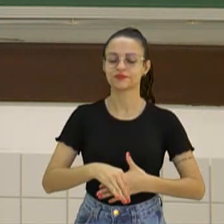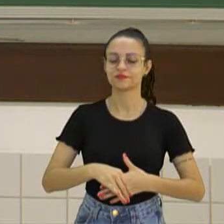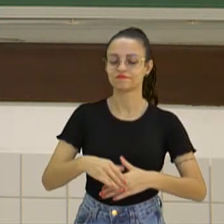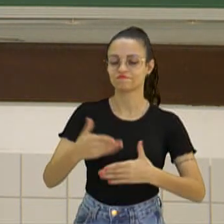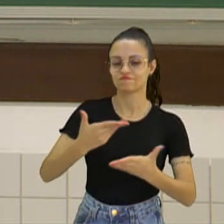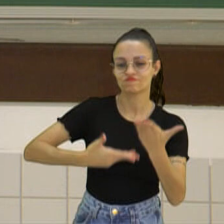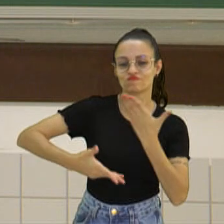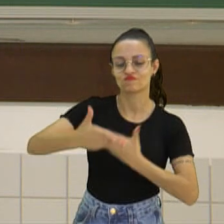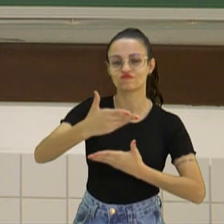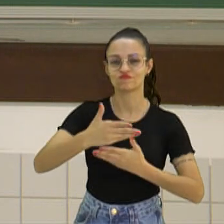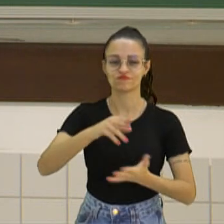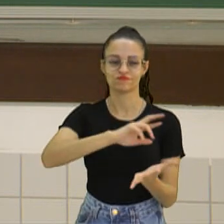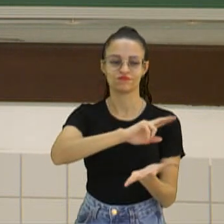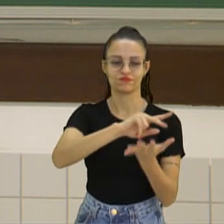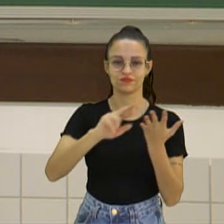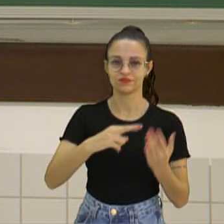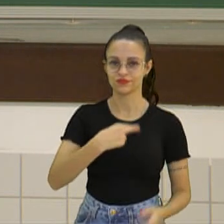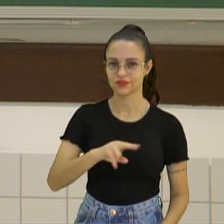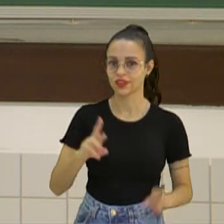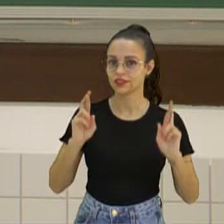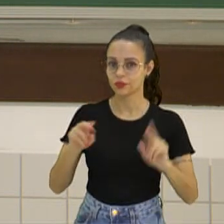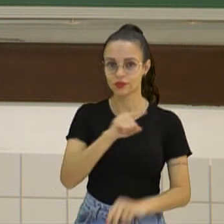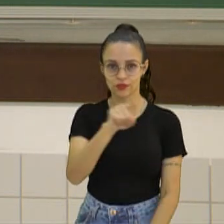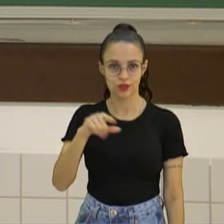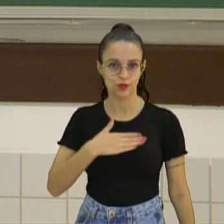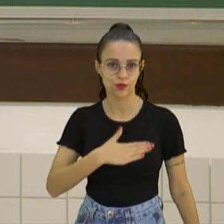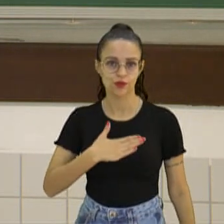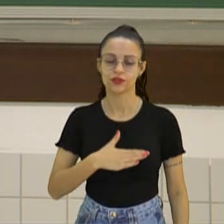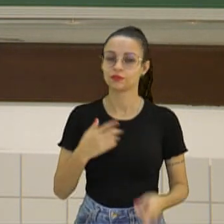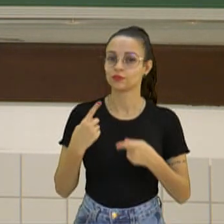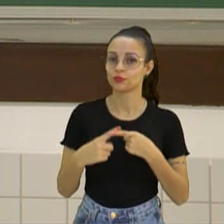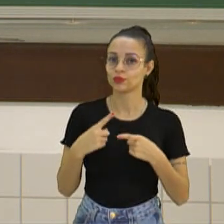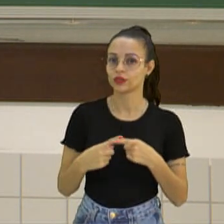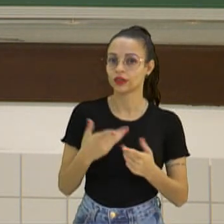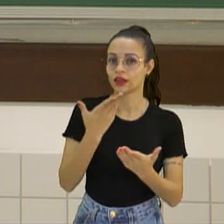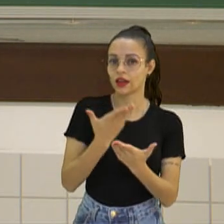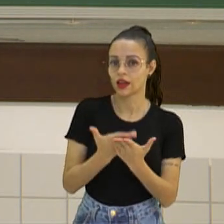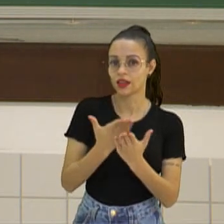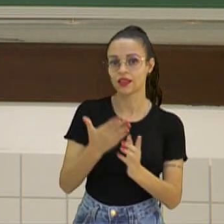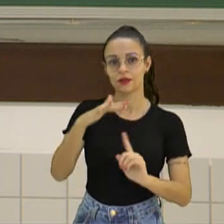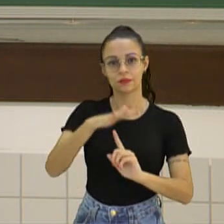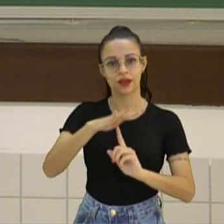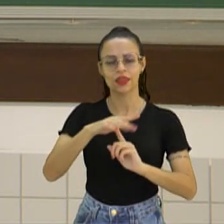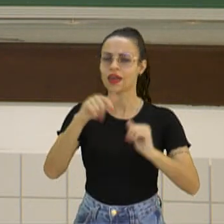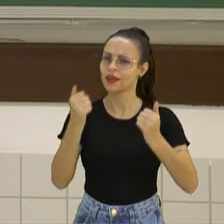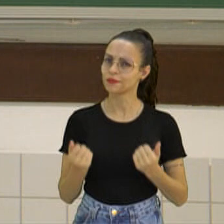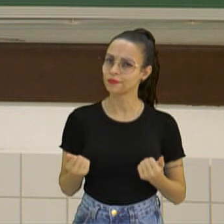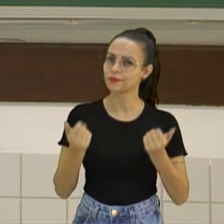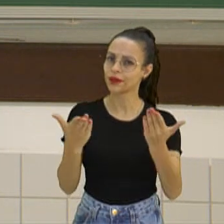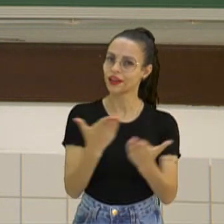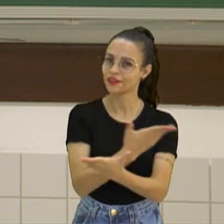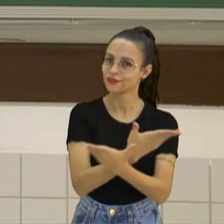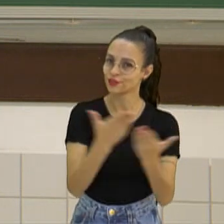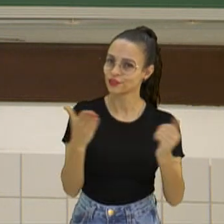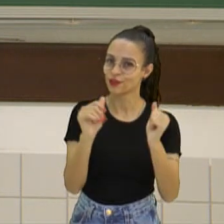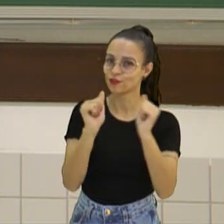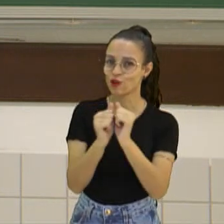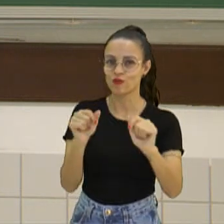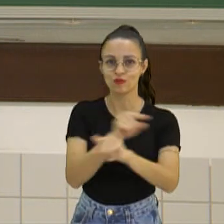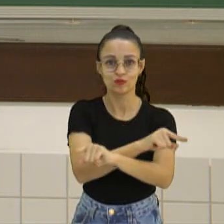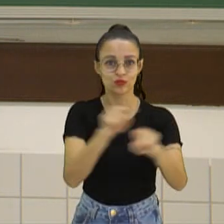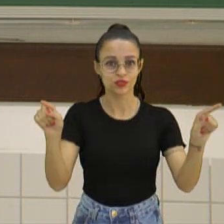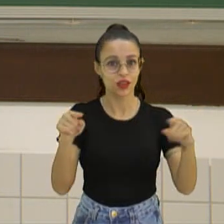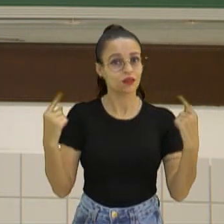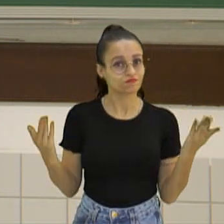eu espero que vocês estejam gostando porque afinal de contas as aulas Paraná São para vocês com vocês